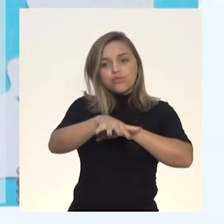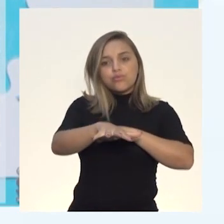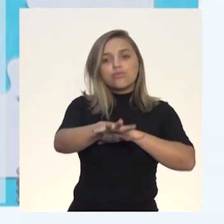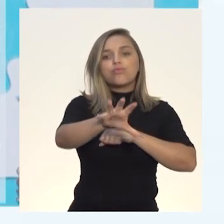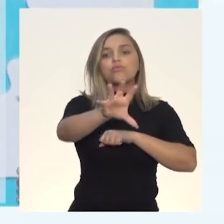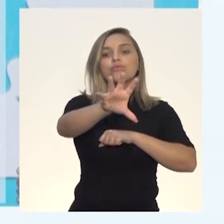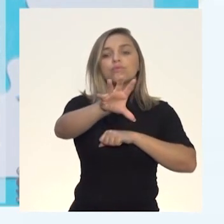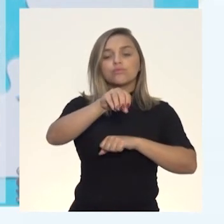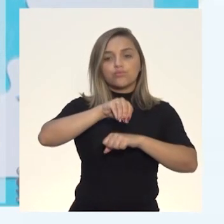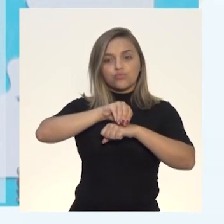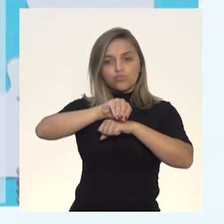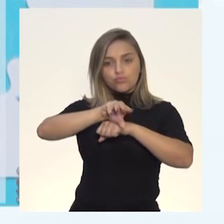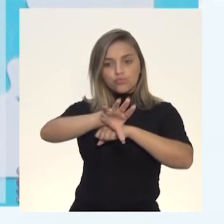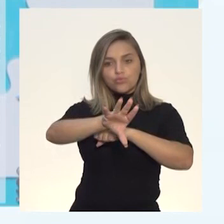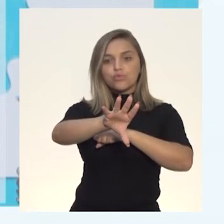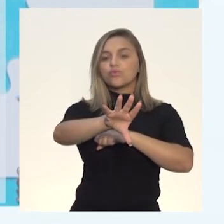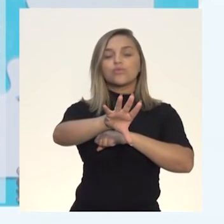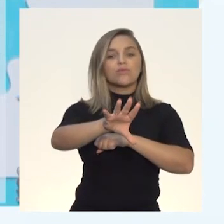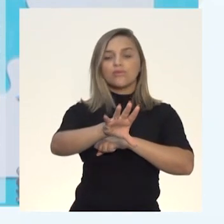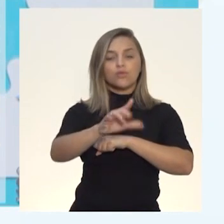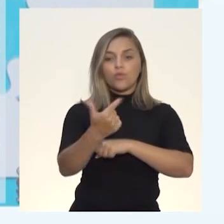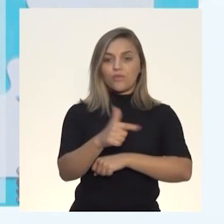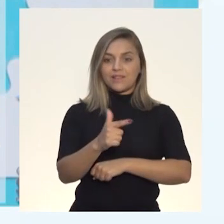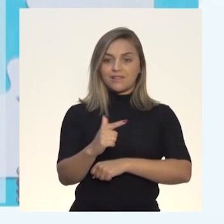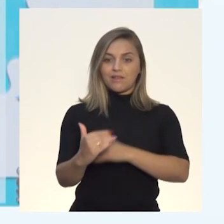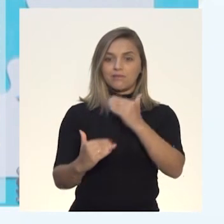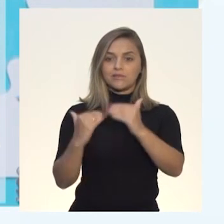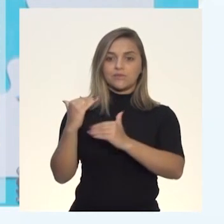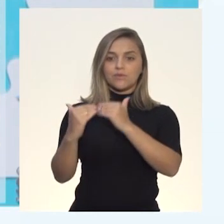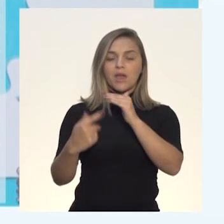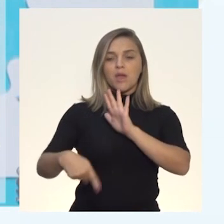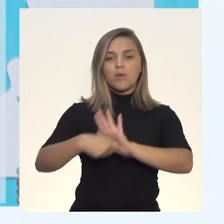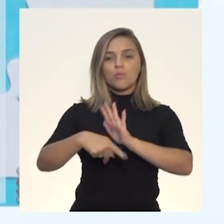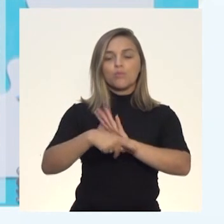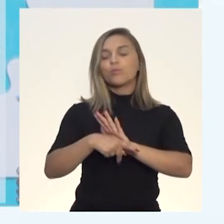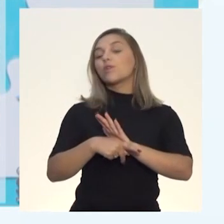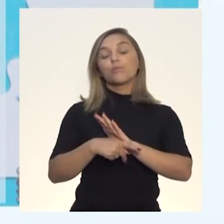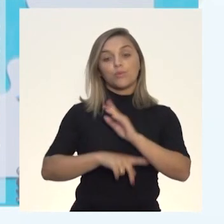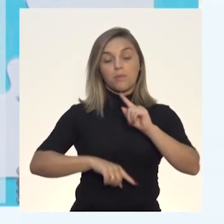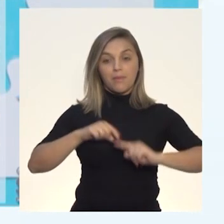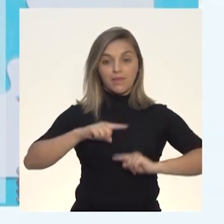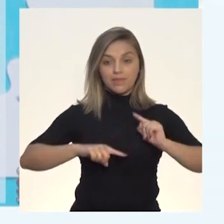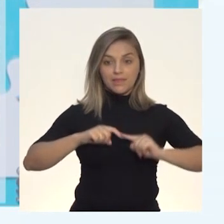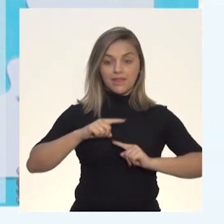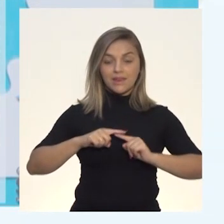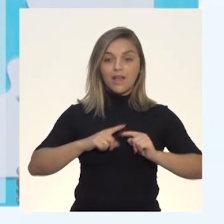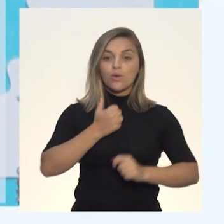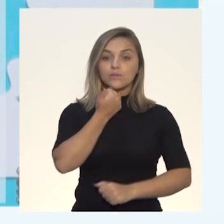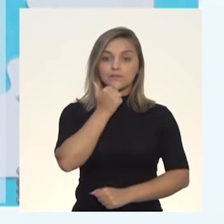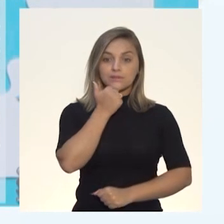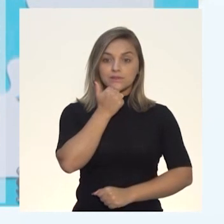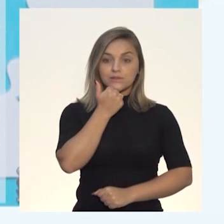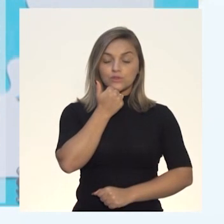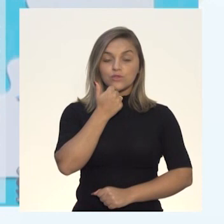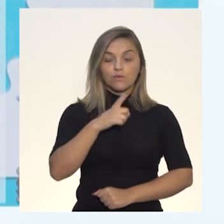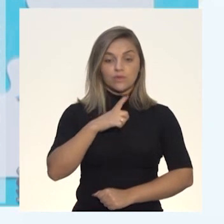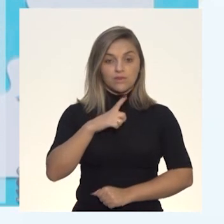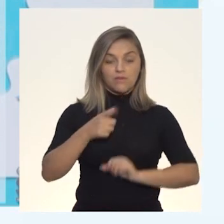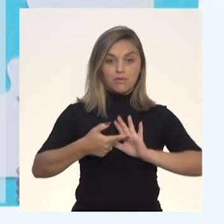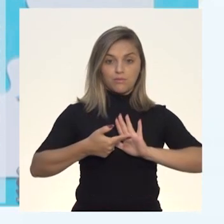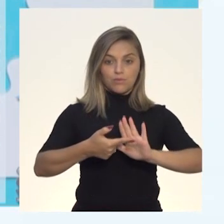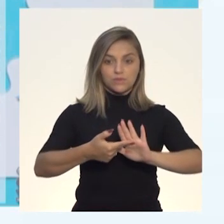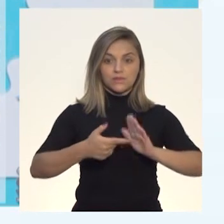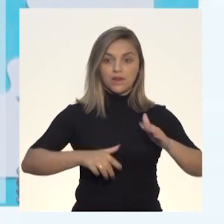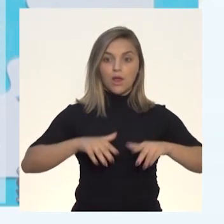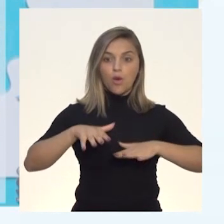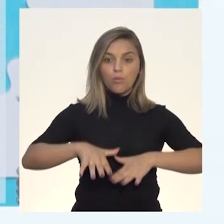como espetáculo. Era um instrumento científico para reproduzir o movimento e só poderia servir